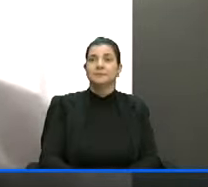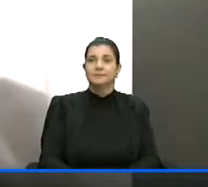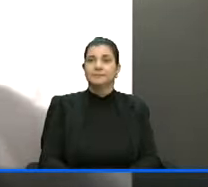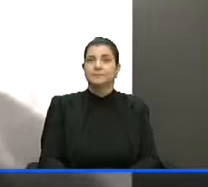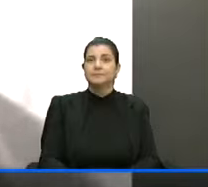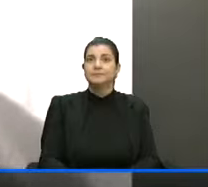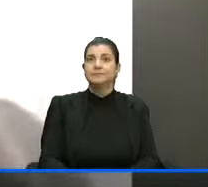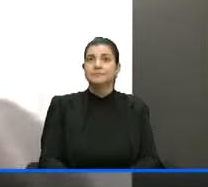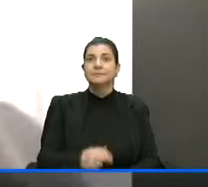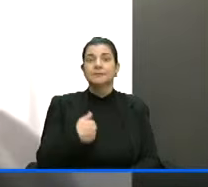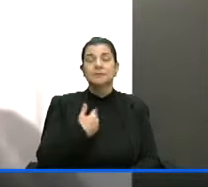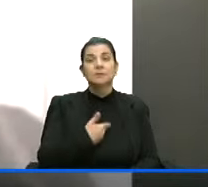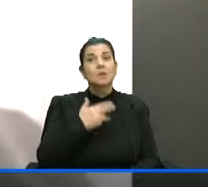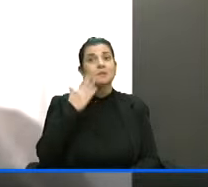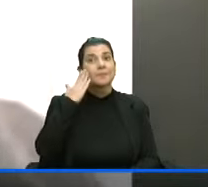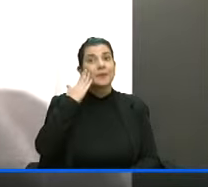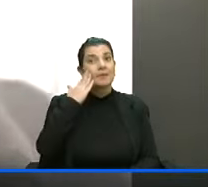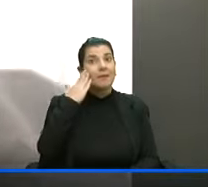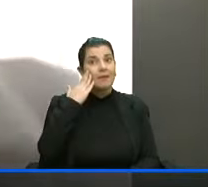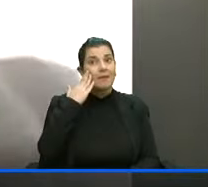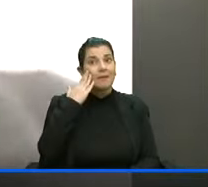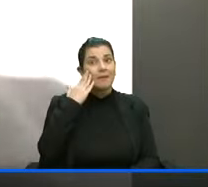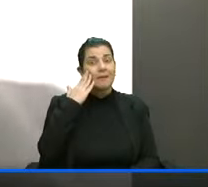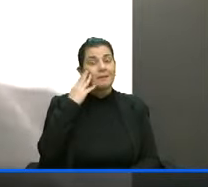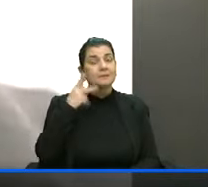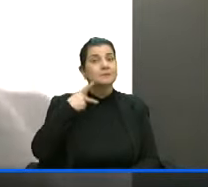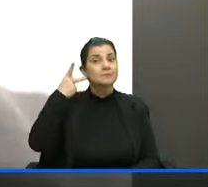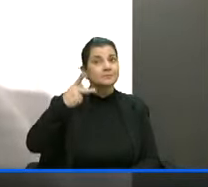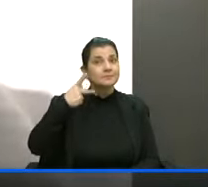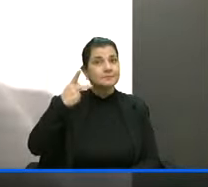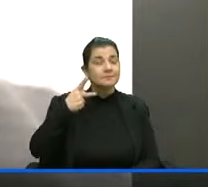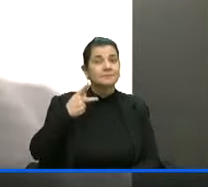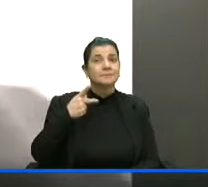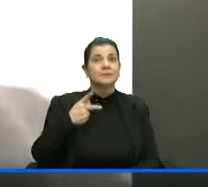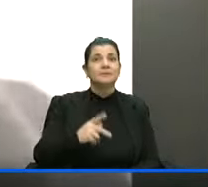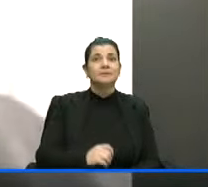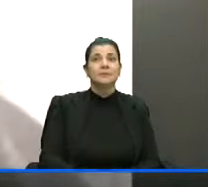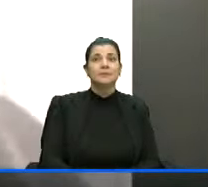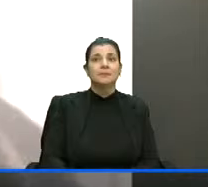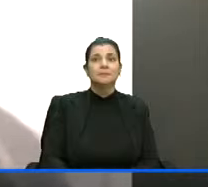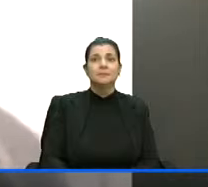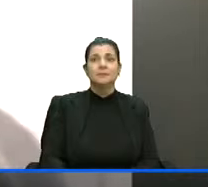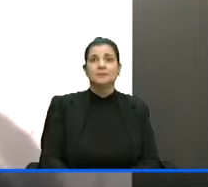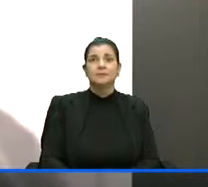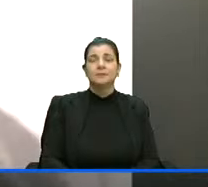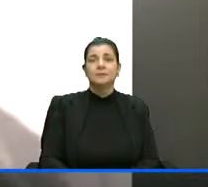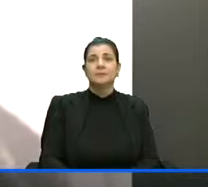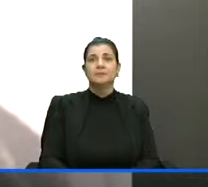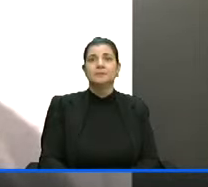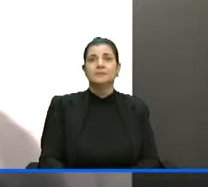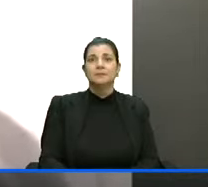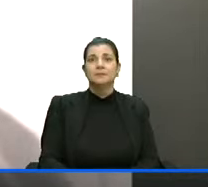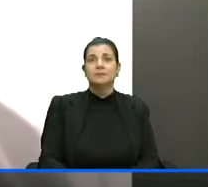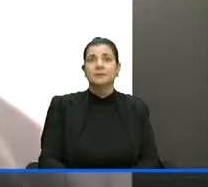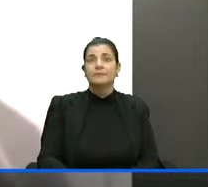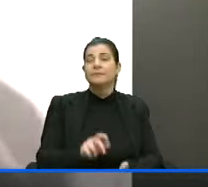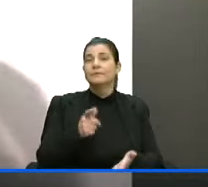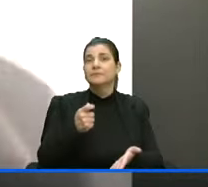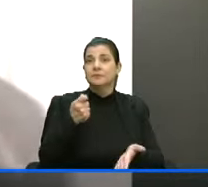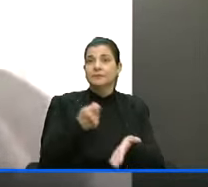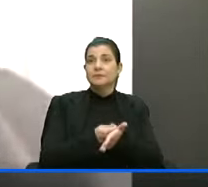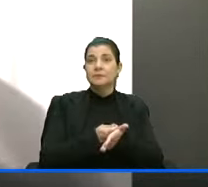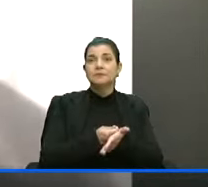poder pensar que certas políticas que estão sendo colocadas, elas são inviáveis na prática, entende? Vou comprar vaga daqui. Eu